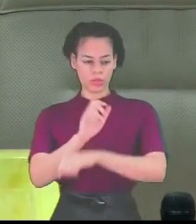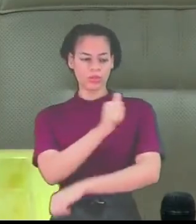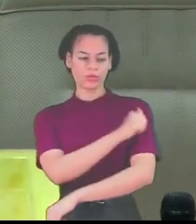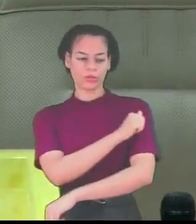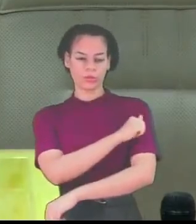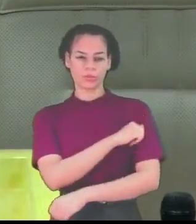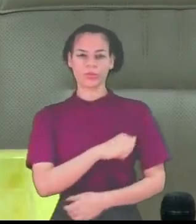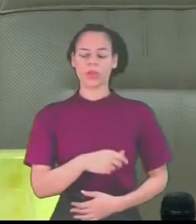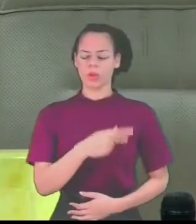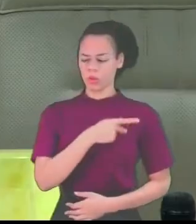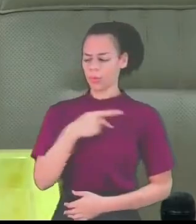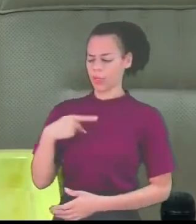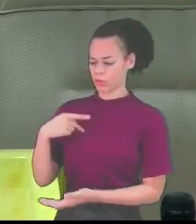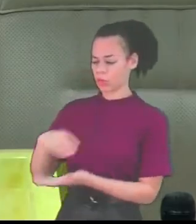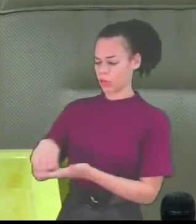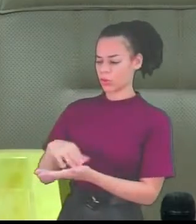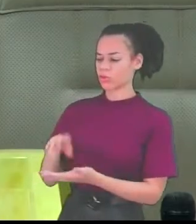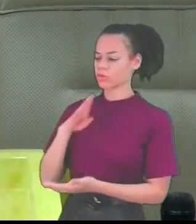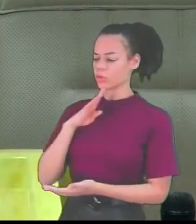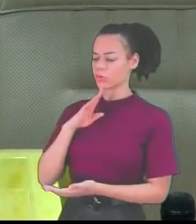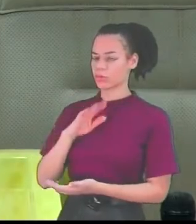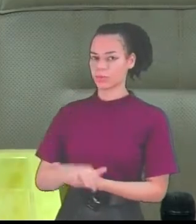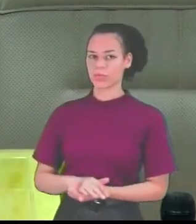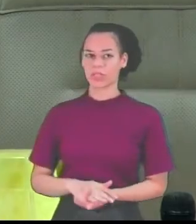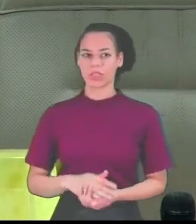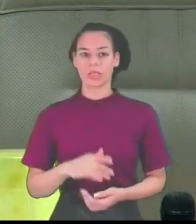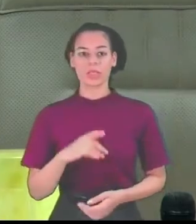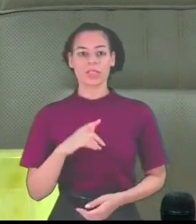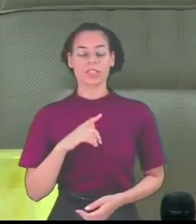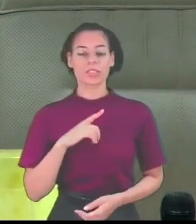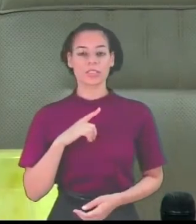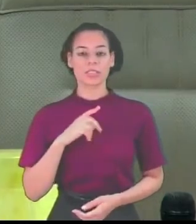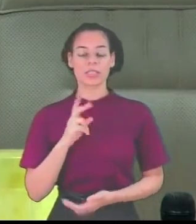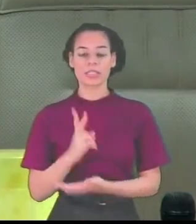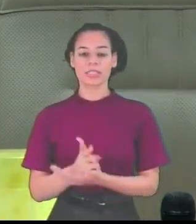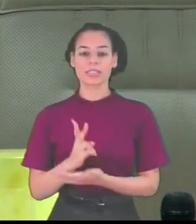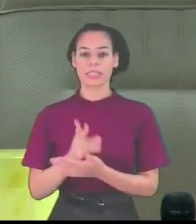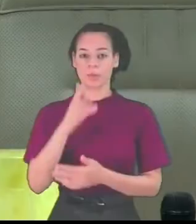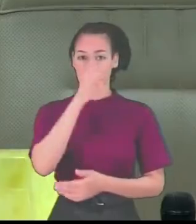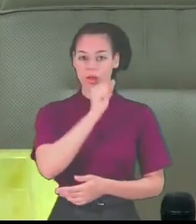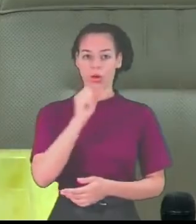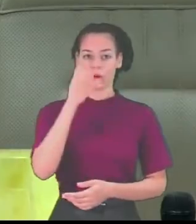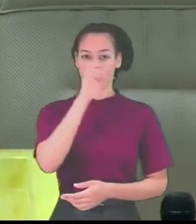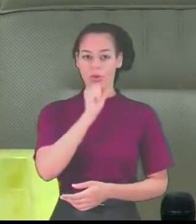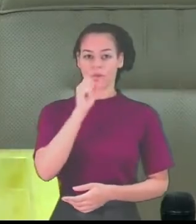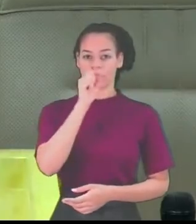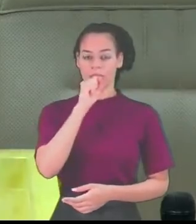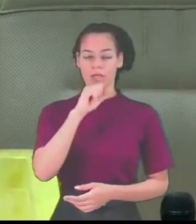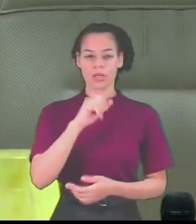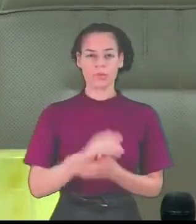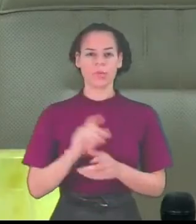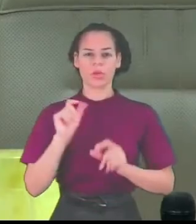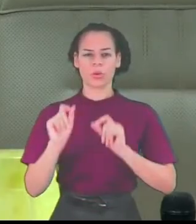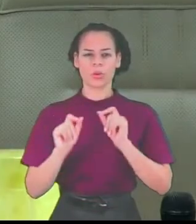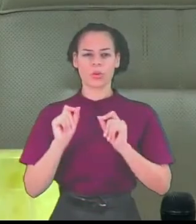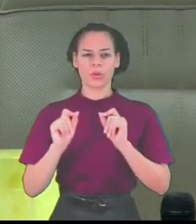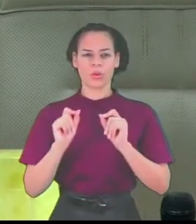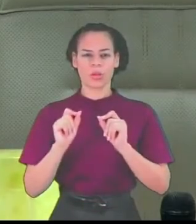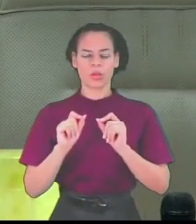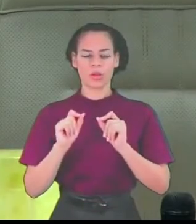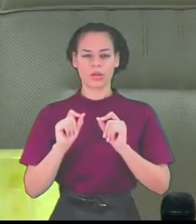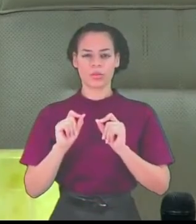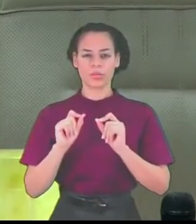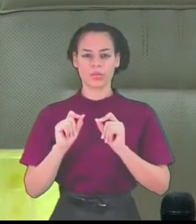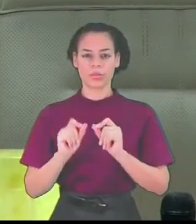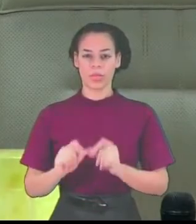conheceu e tem um programa sempre aos sábados programa era Deus salve a